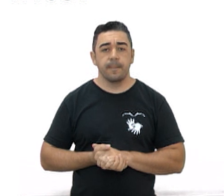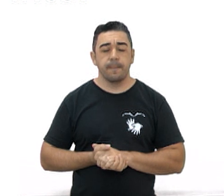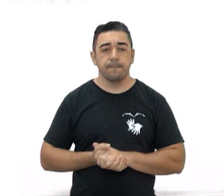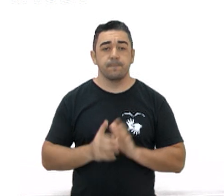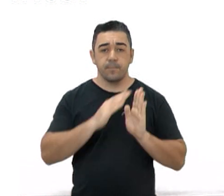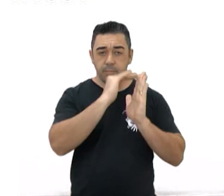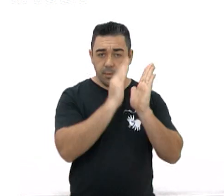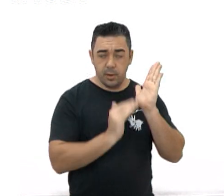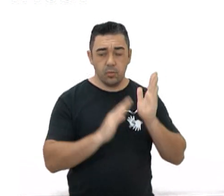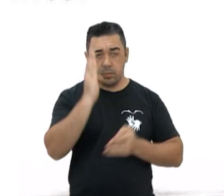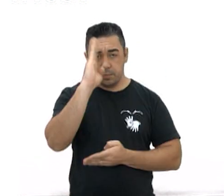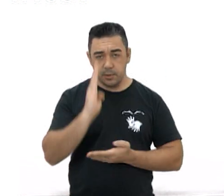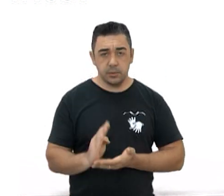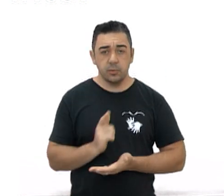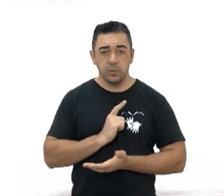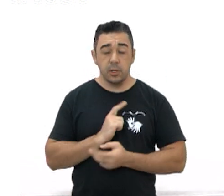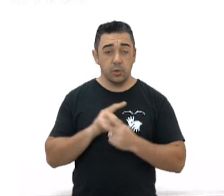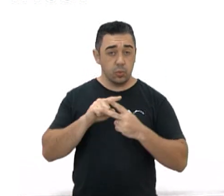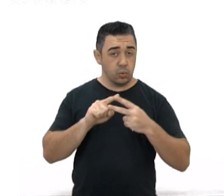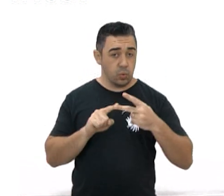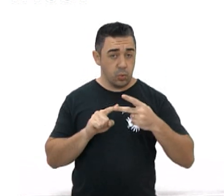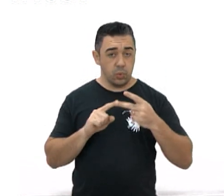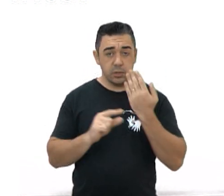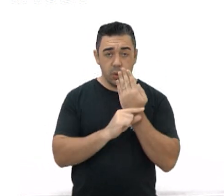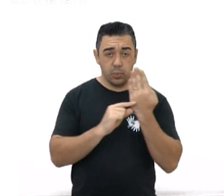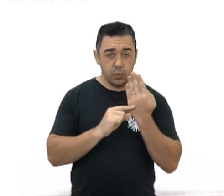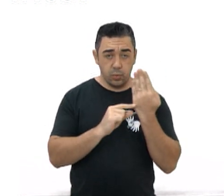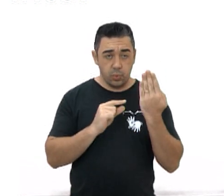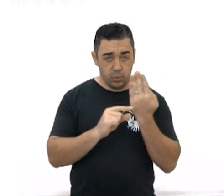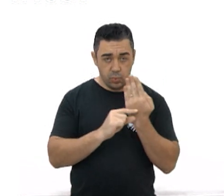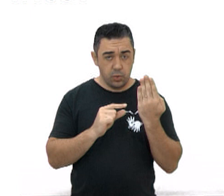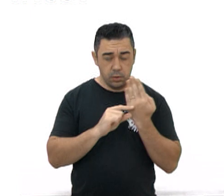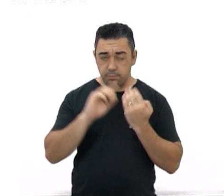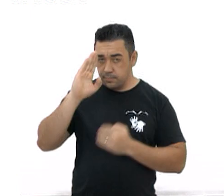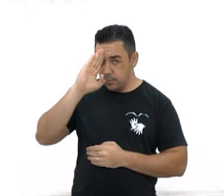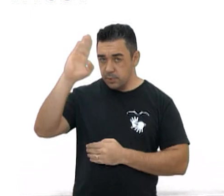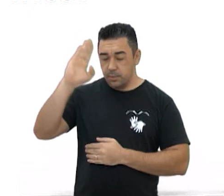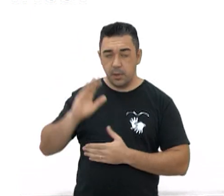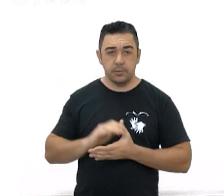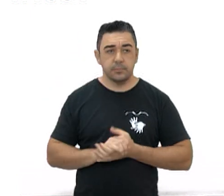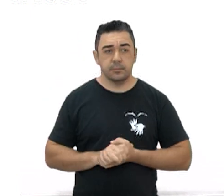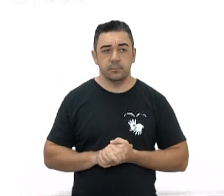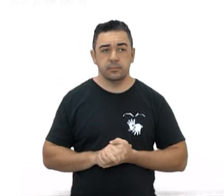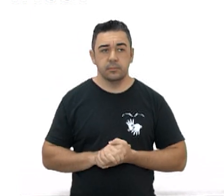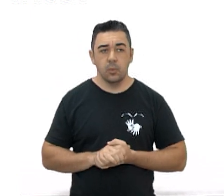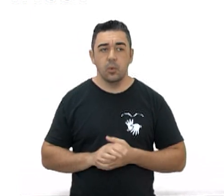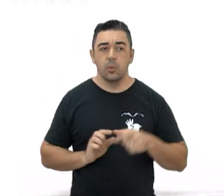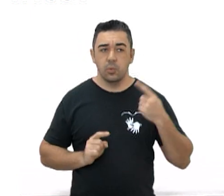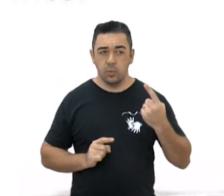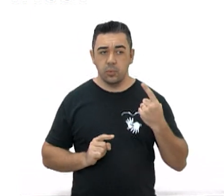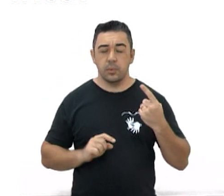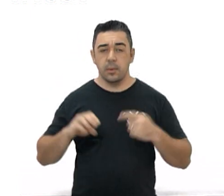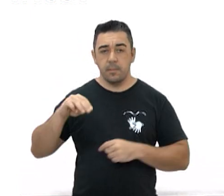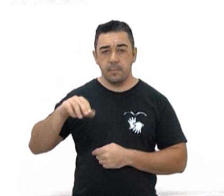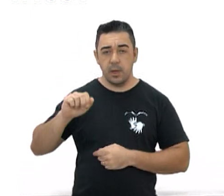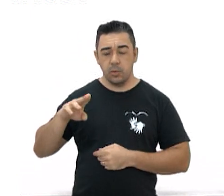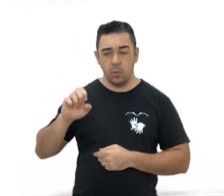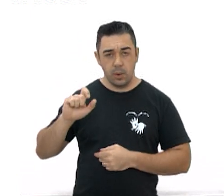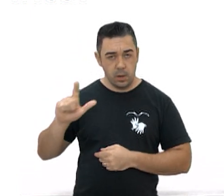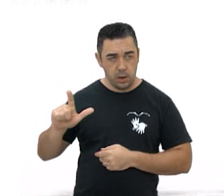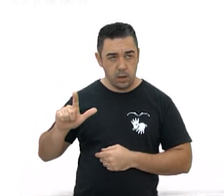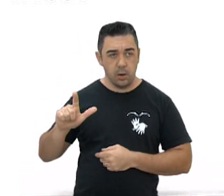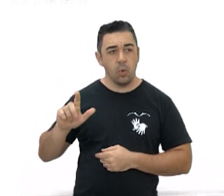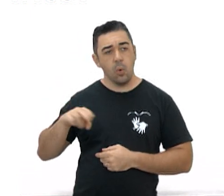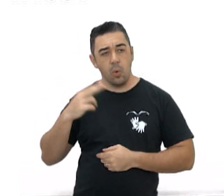No barroco brasileiro, a gente tem dois artistas que eu vou falar deles agora, que são os de maior destaque. Um deles é o Manuel da Costa Taide, ou